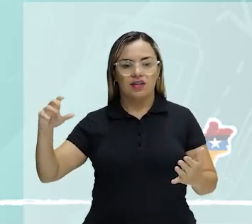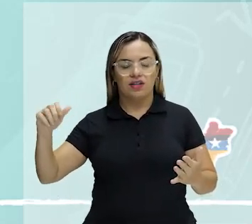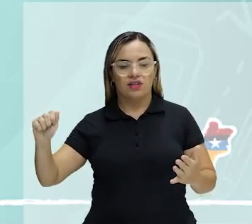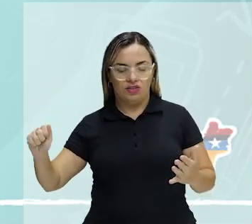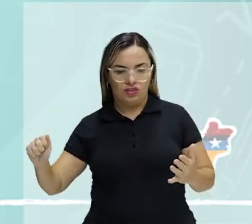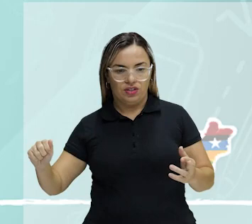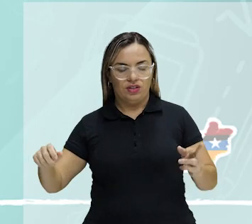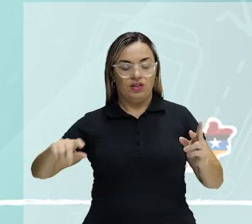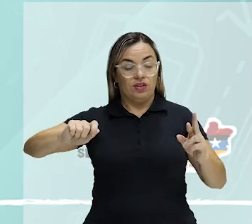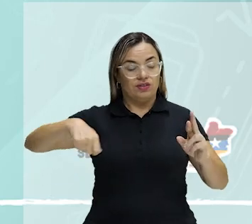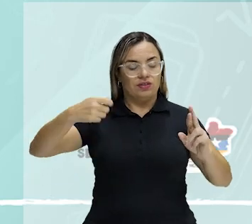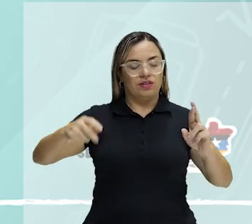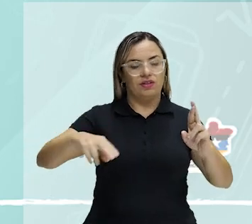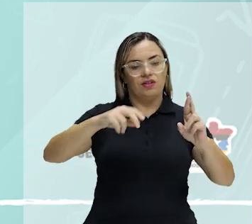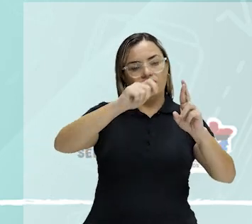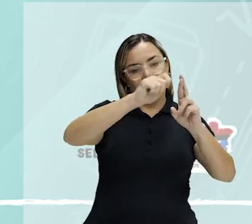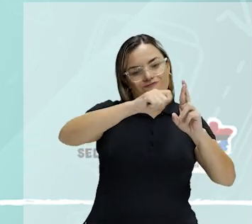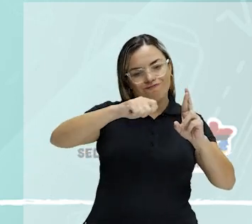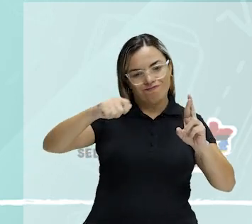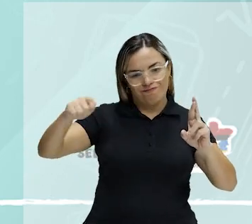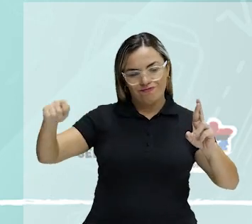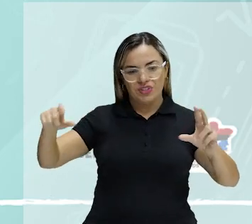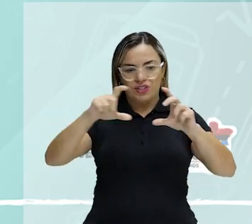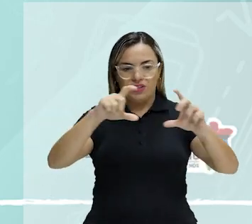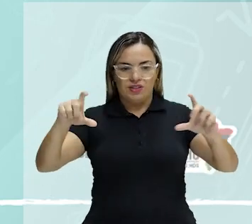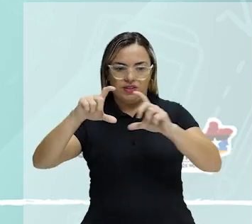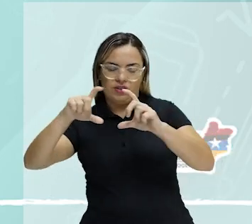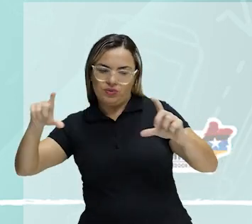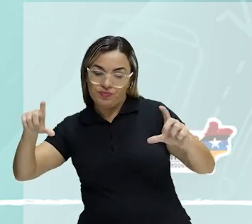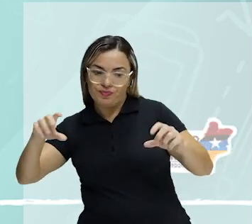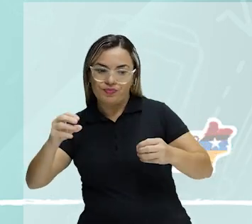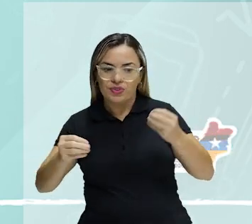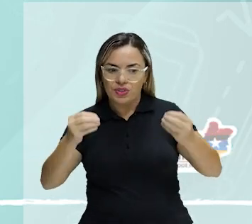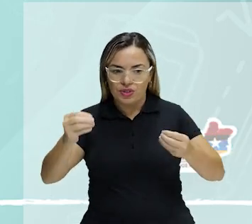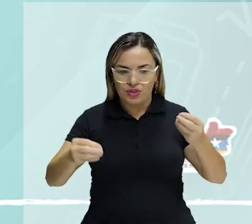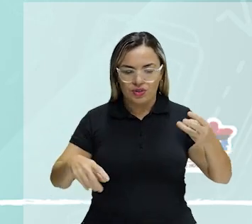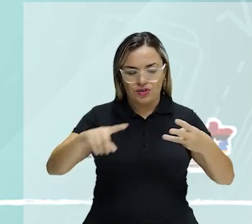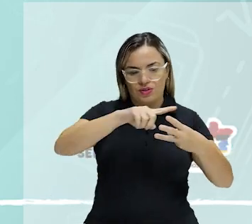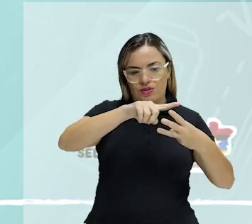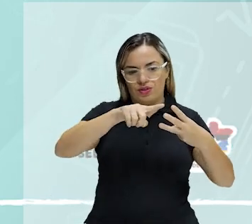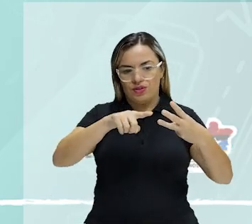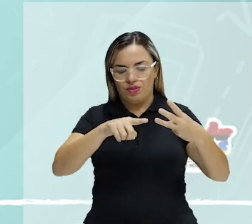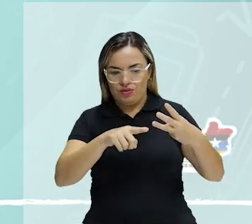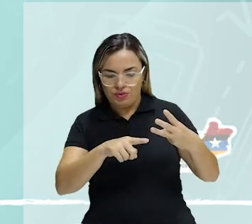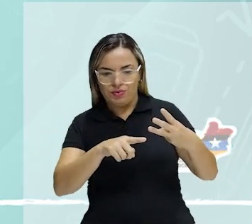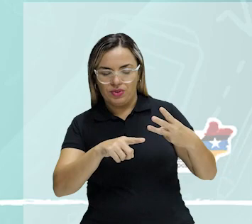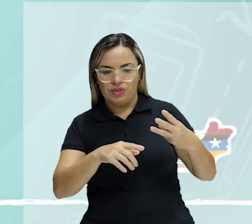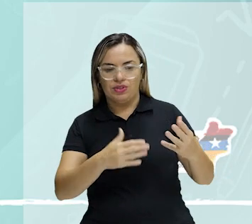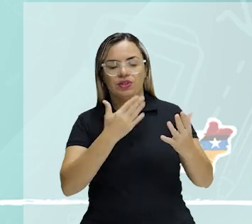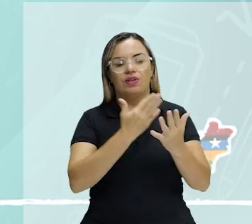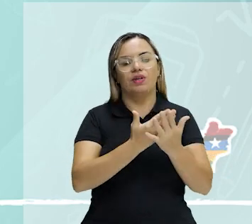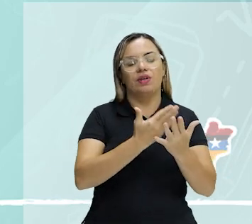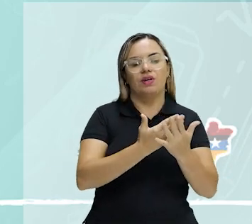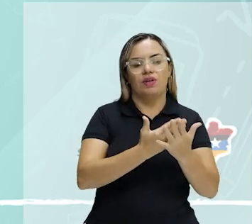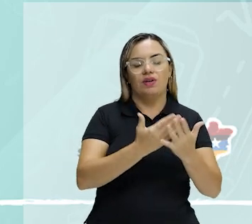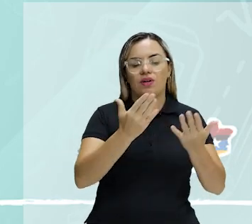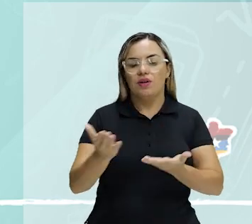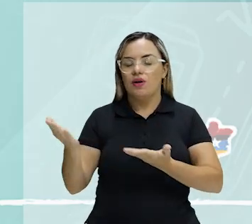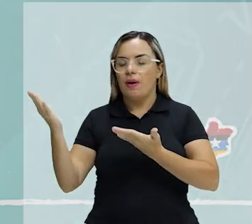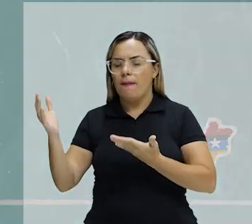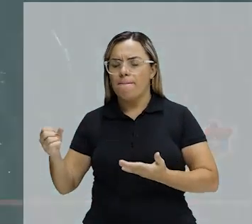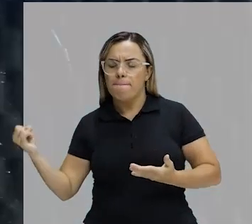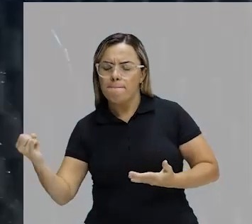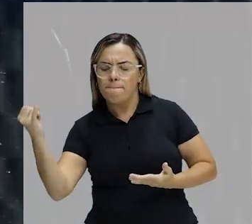período. Vamos ver de novo isso aqui. Vamos ver o que é frase, o que é período, o que é um período composto e fazer essa análise sintática. Muito importante para